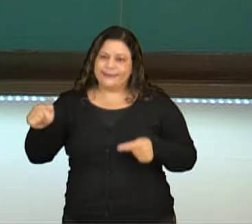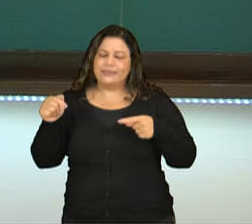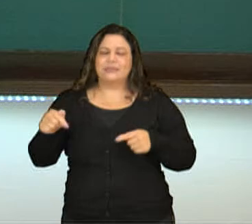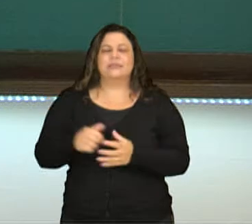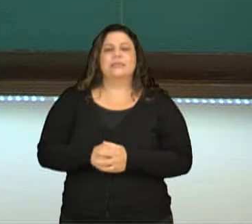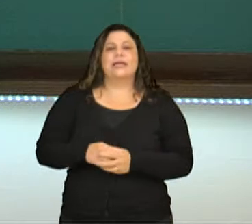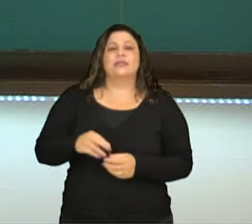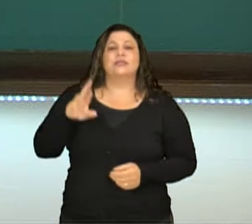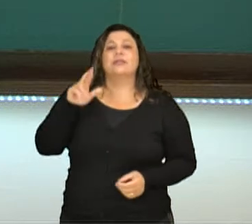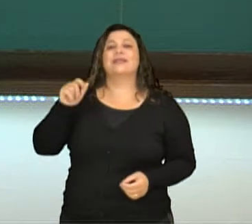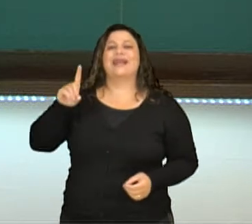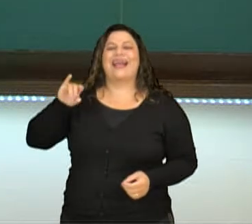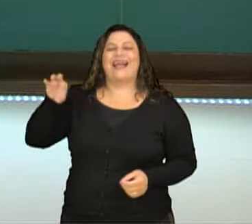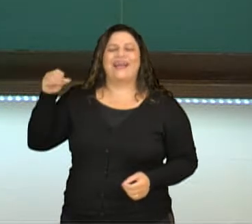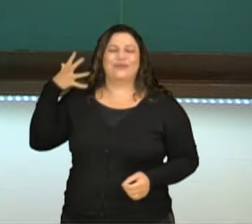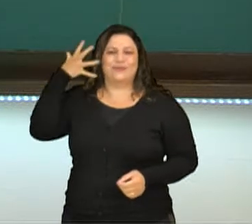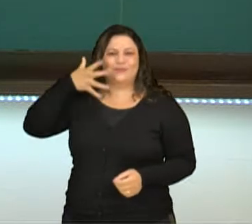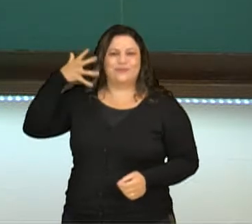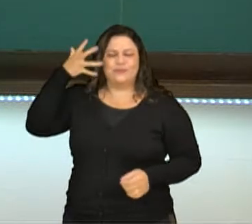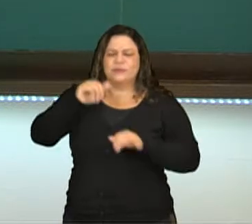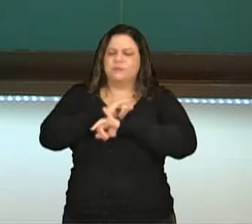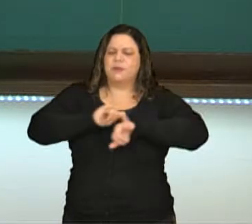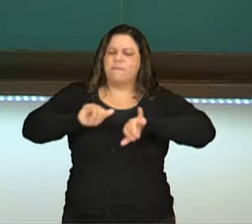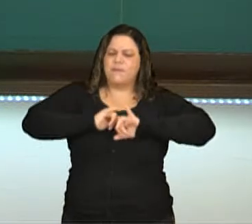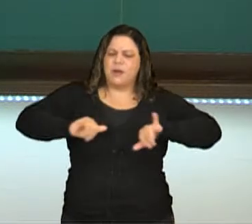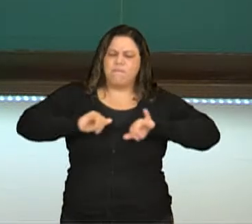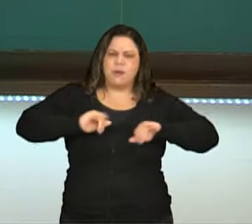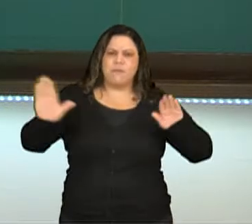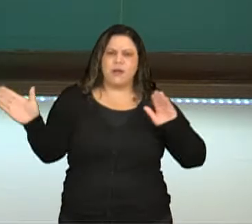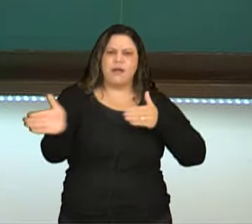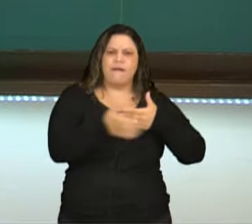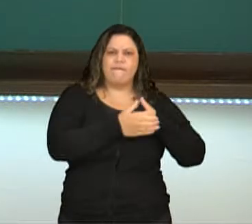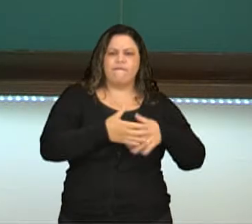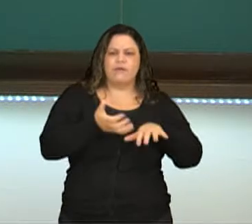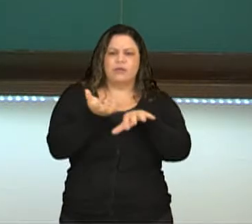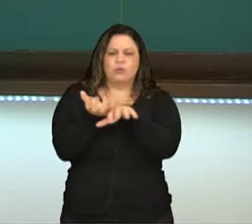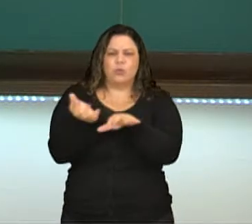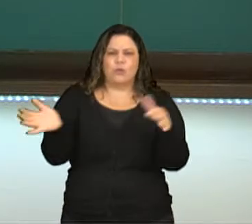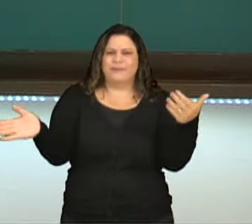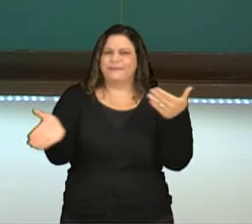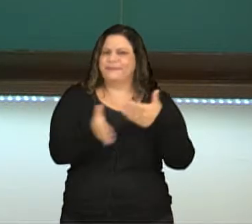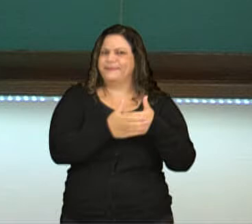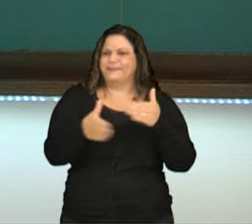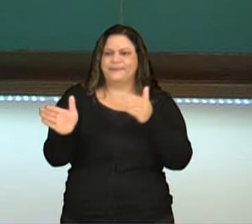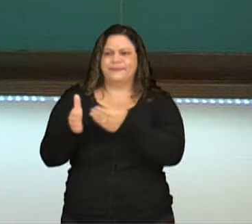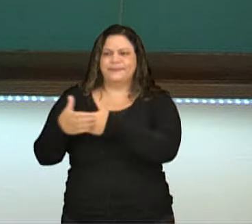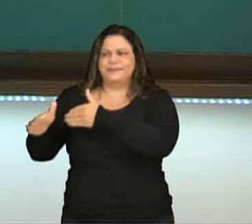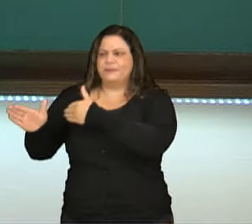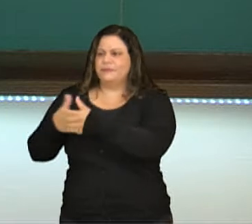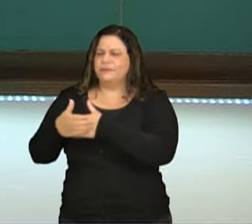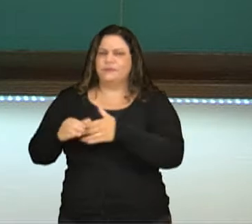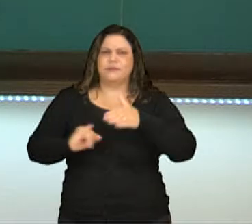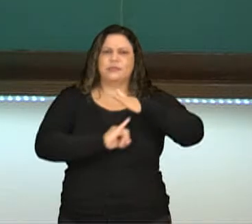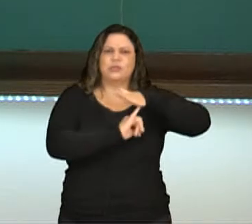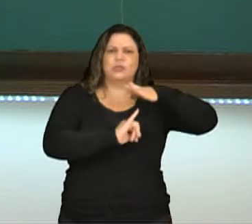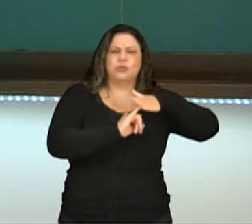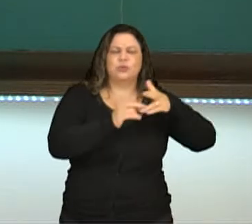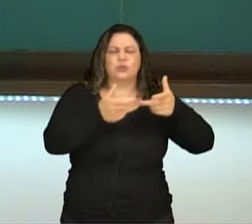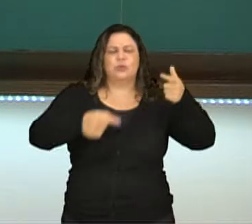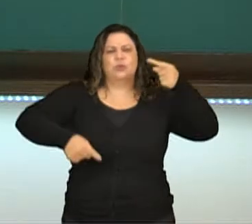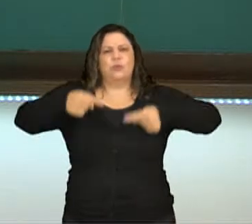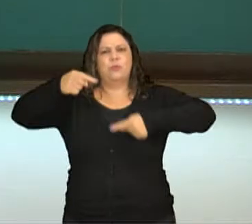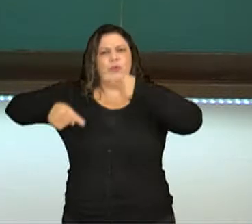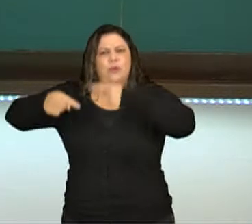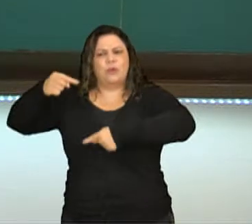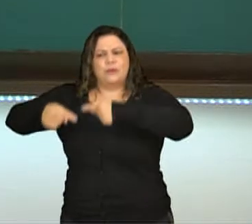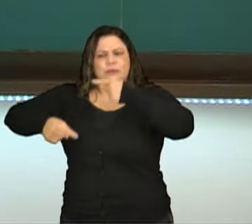rádio, anunciando, a partir deste momento, fechou o Congresso, fechou todas as instituições políticas, e o